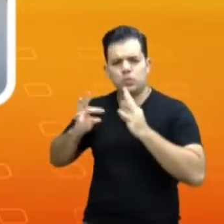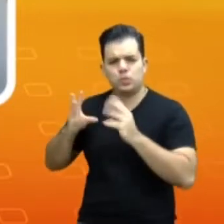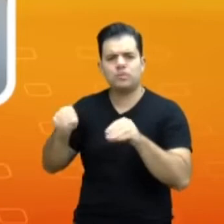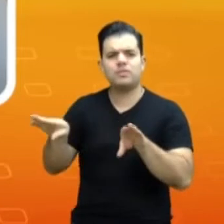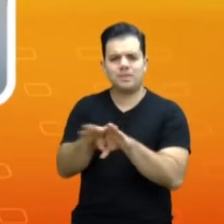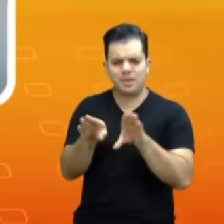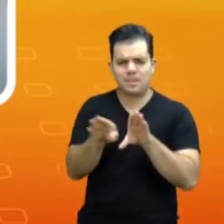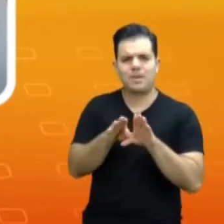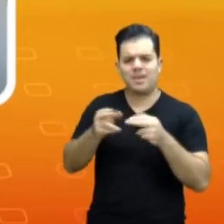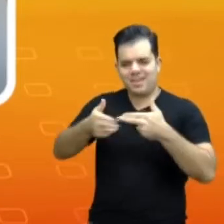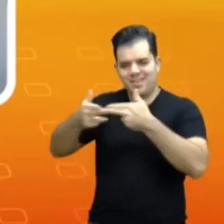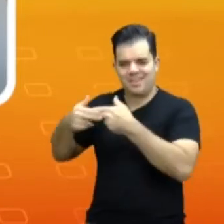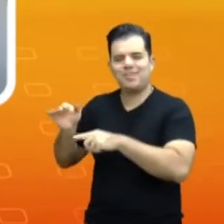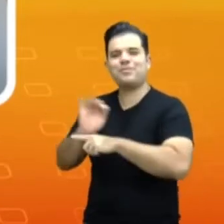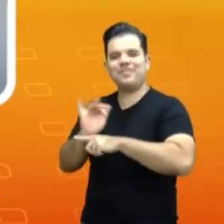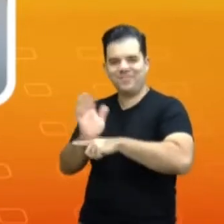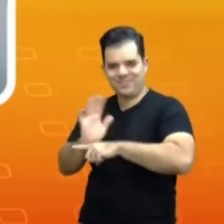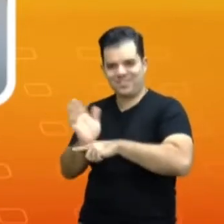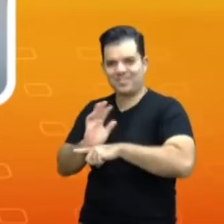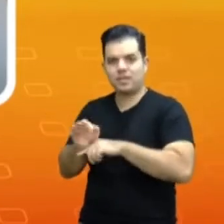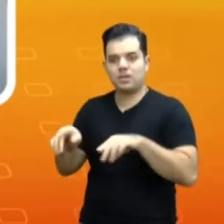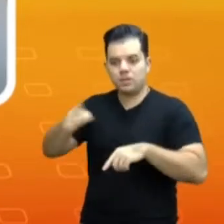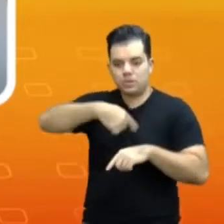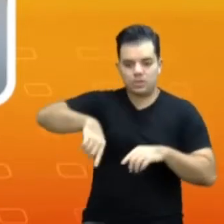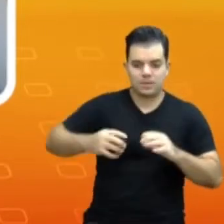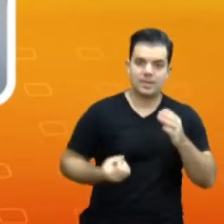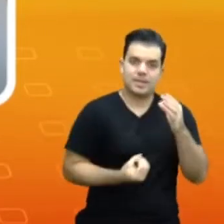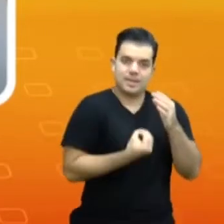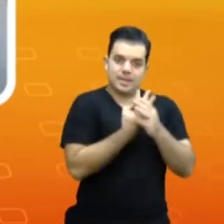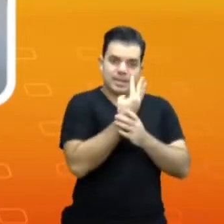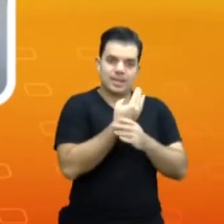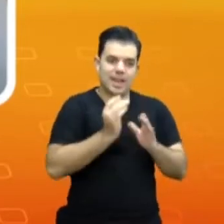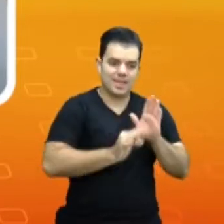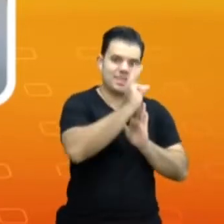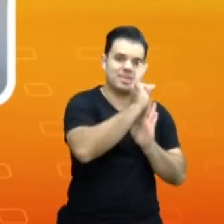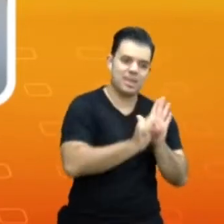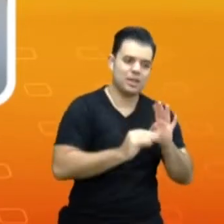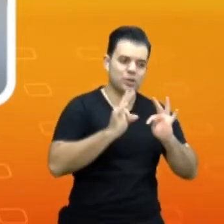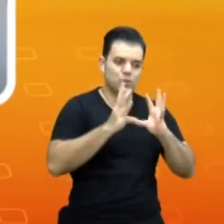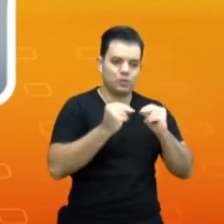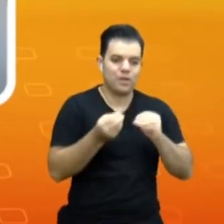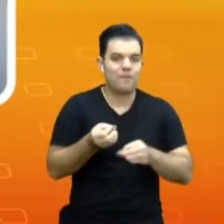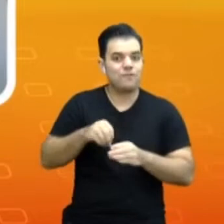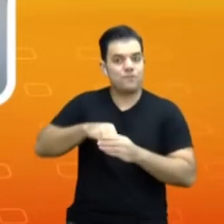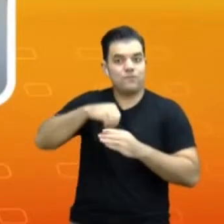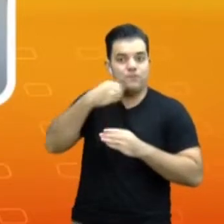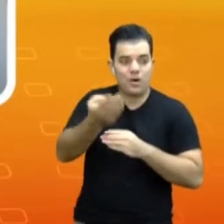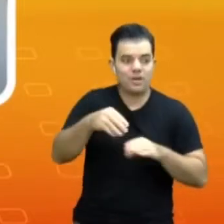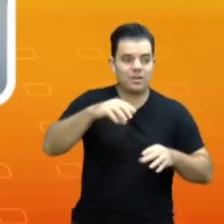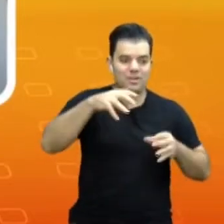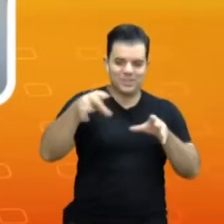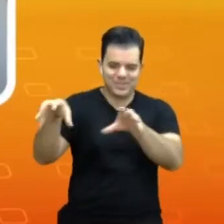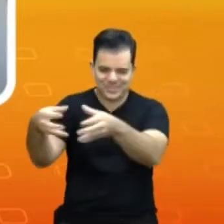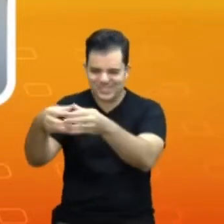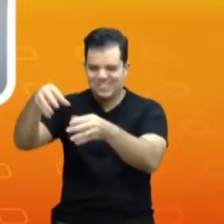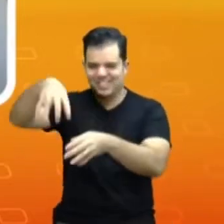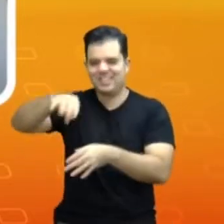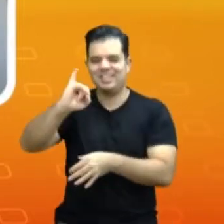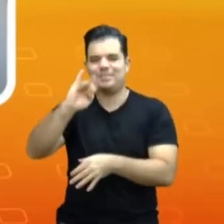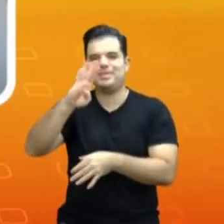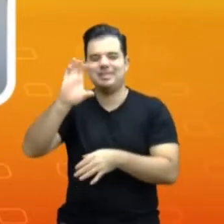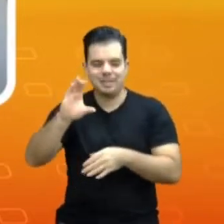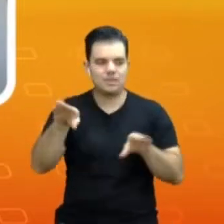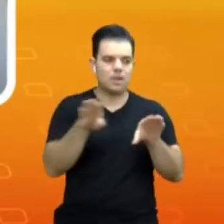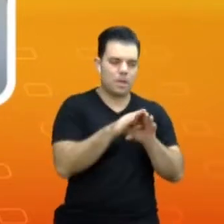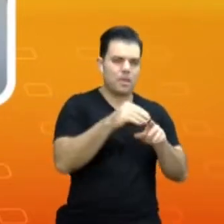e editores, né, e a gente cria uma redação atualmente fora do ambiente do IBC, e também a